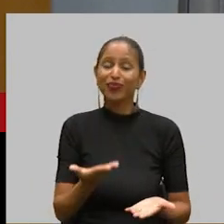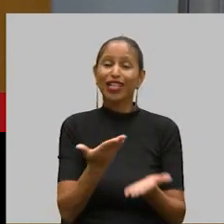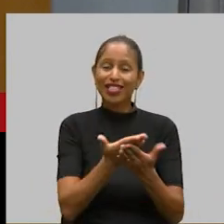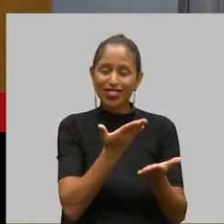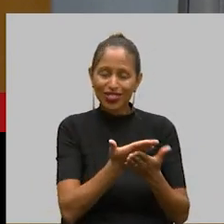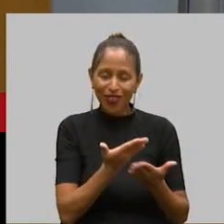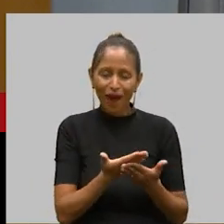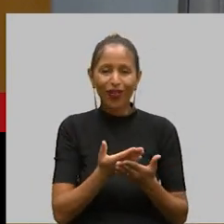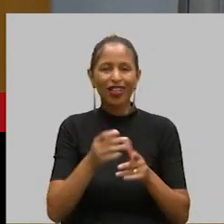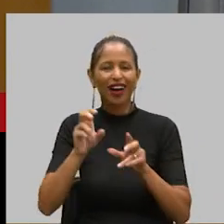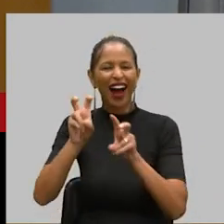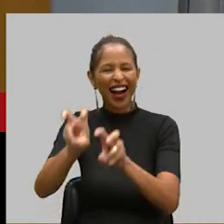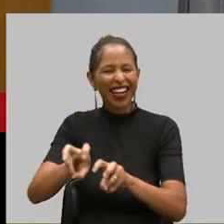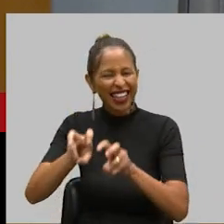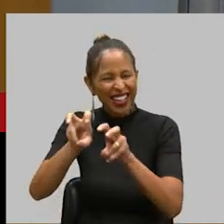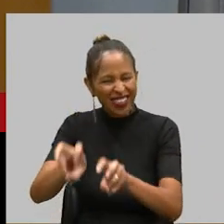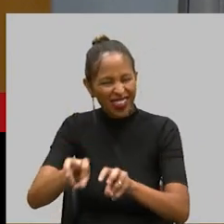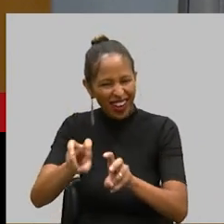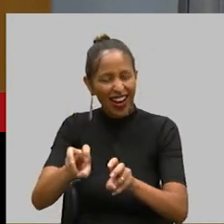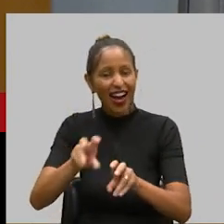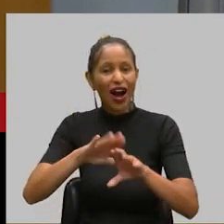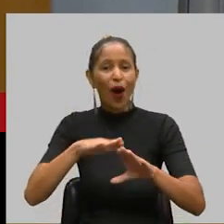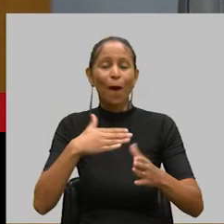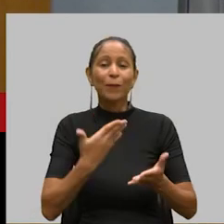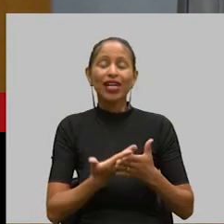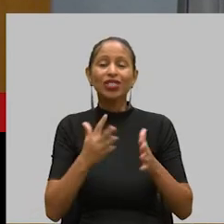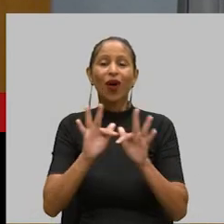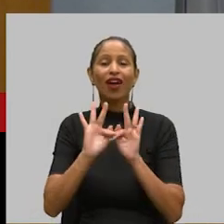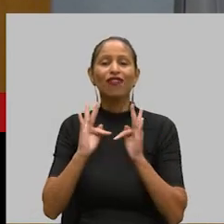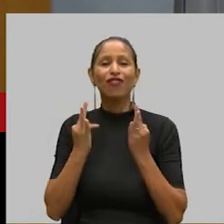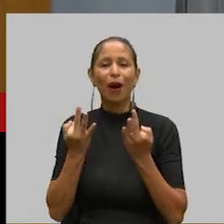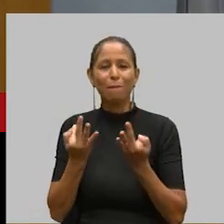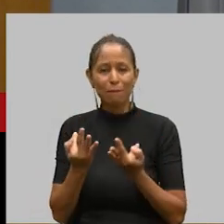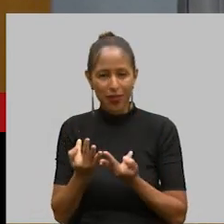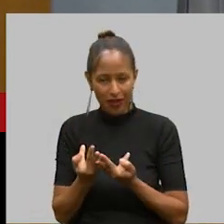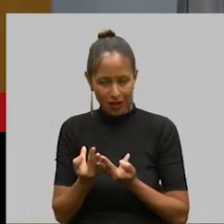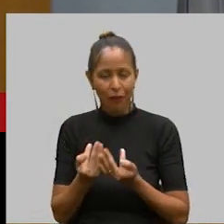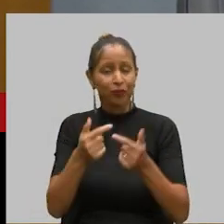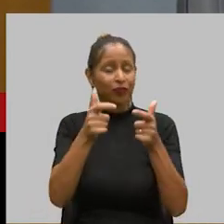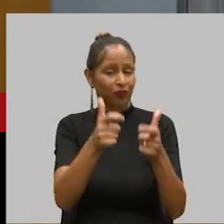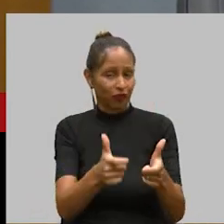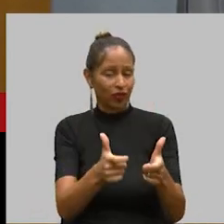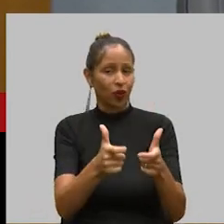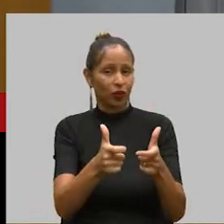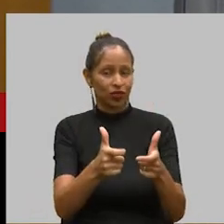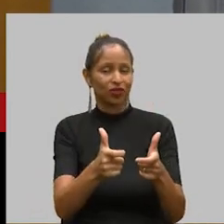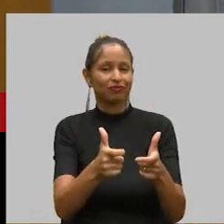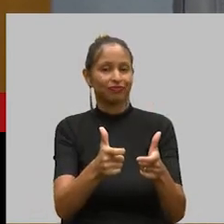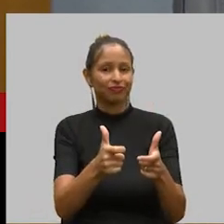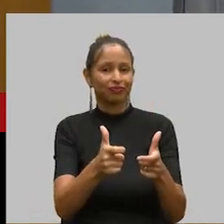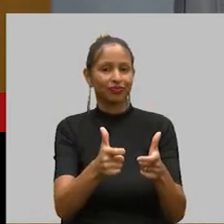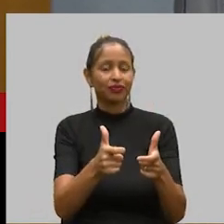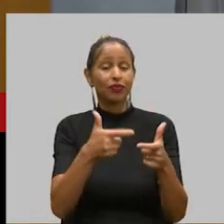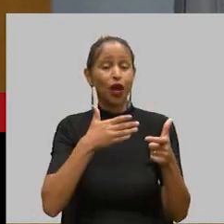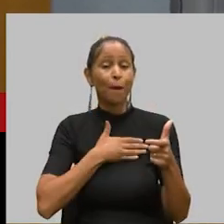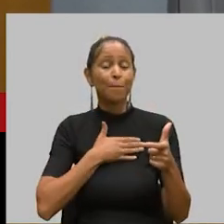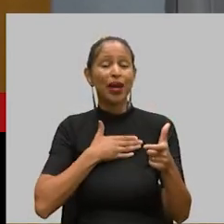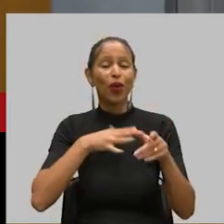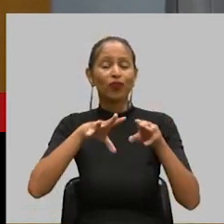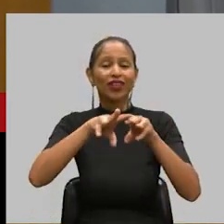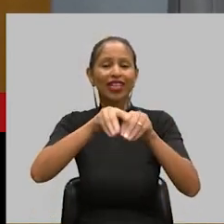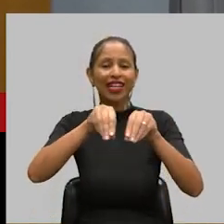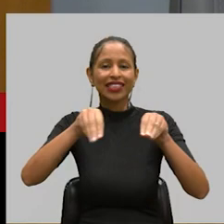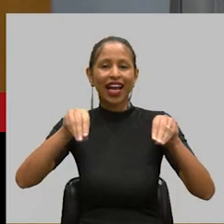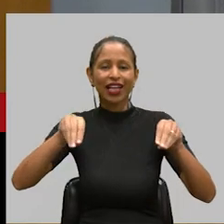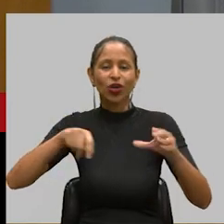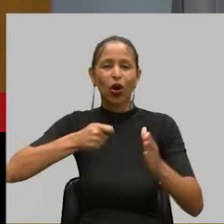que foi escola família agrícola Tabocal onde o povo do meu território para além de